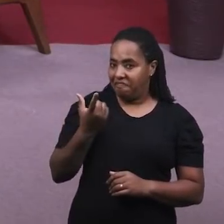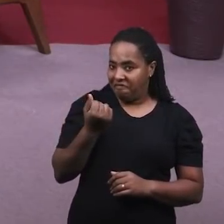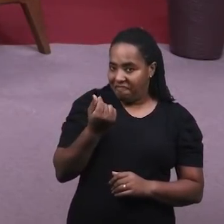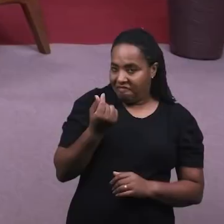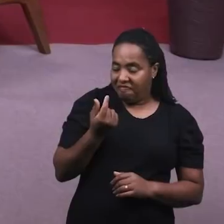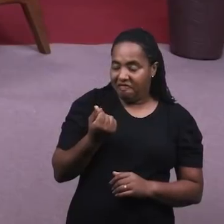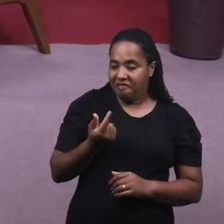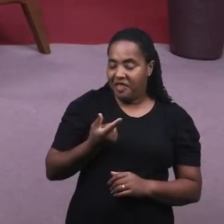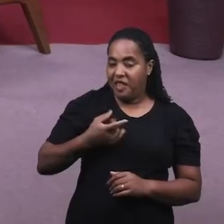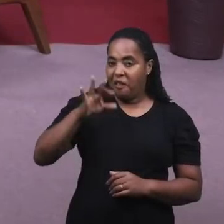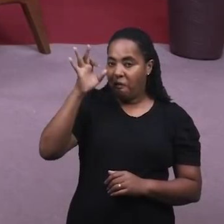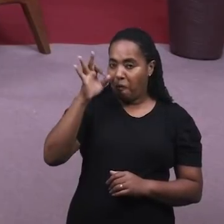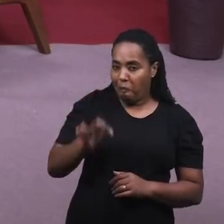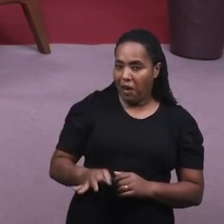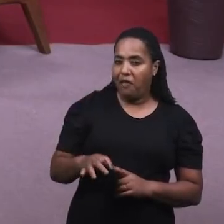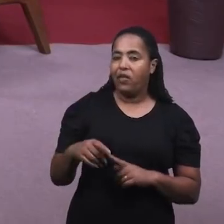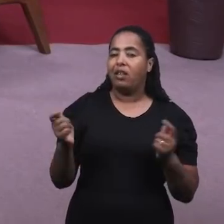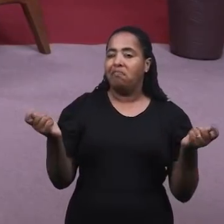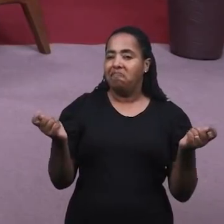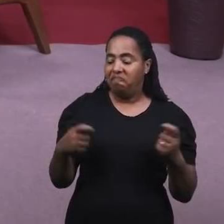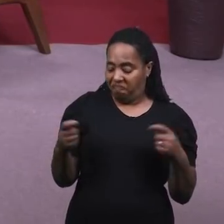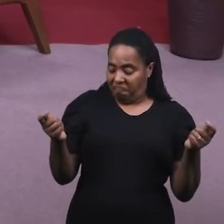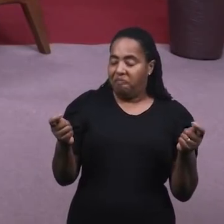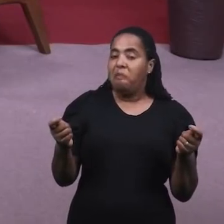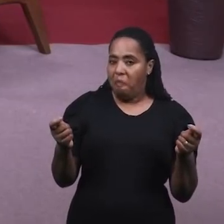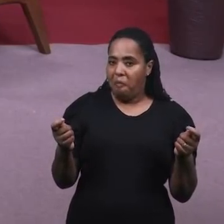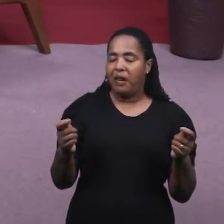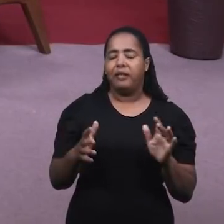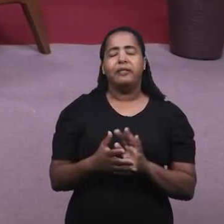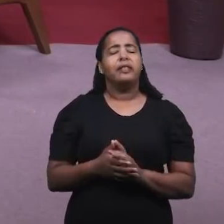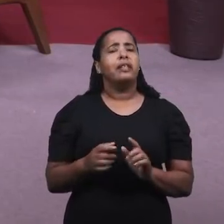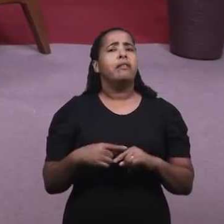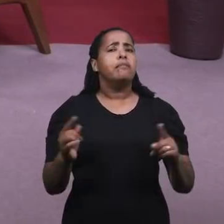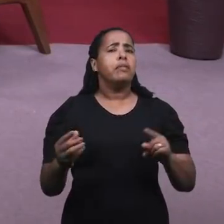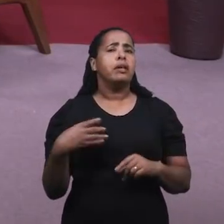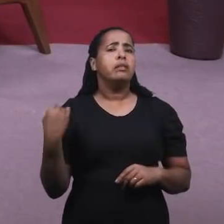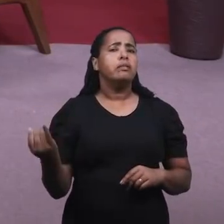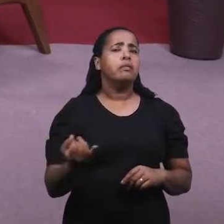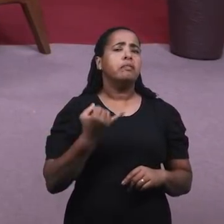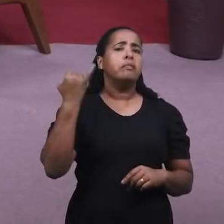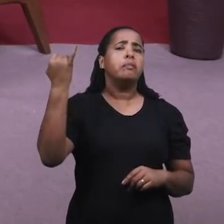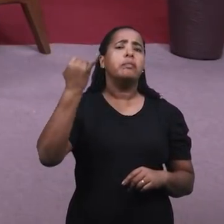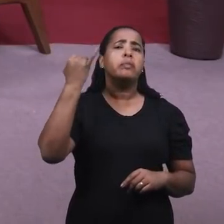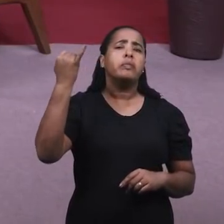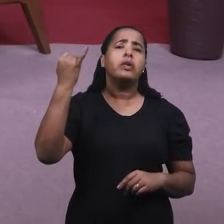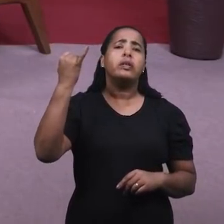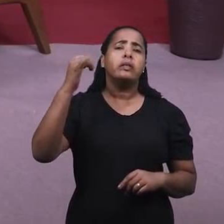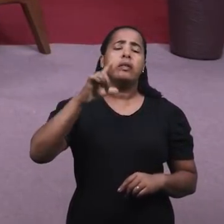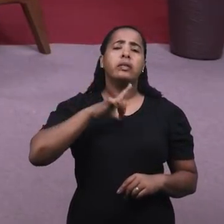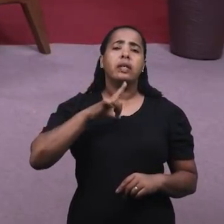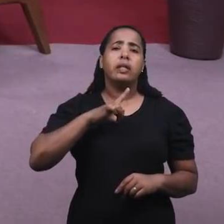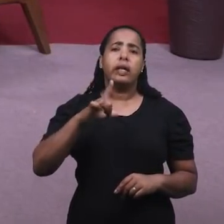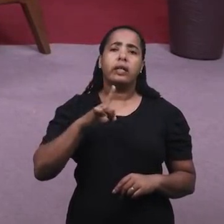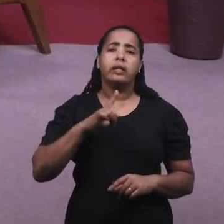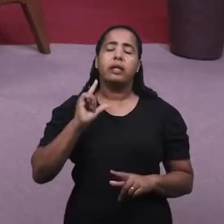perfeito, suficiente. E o que importa diante disso tudo,